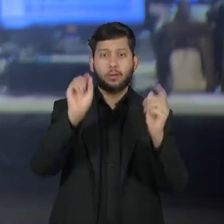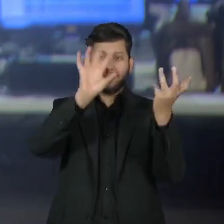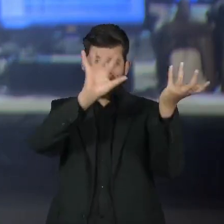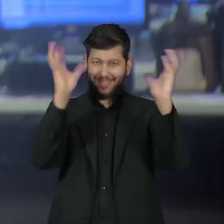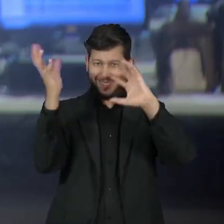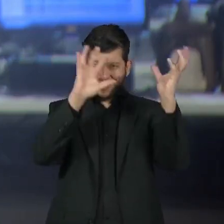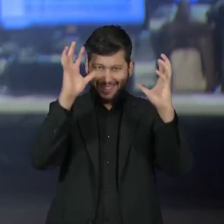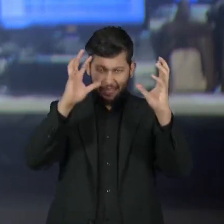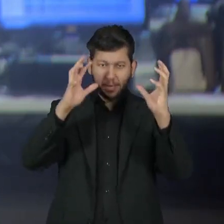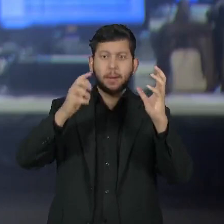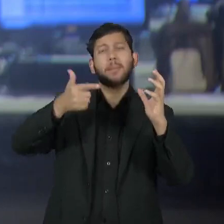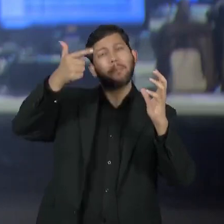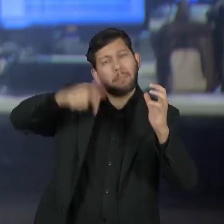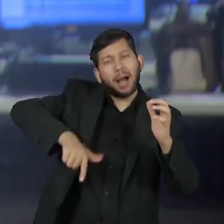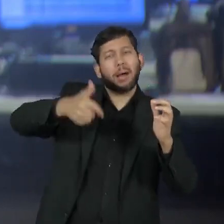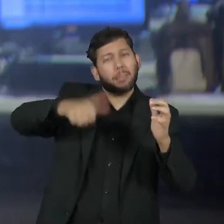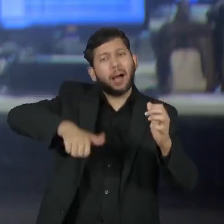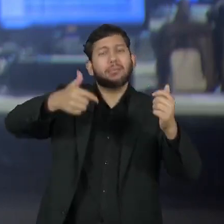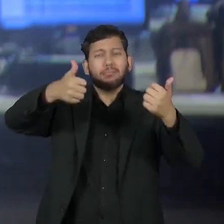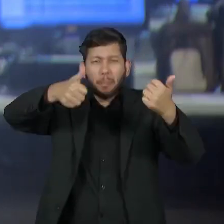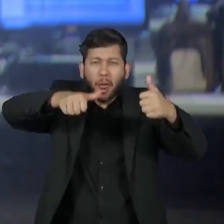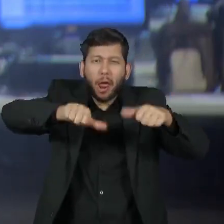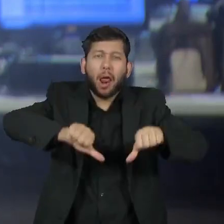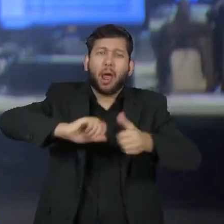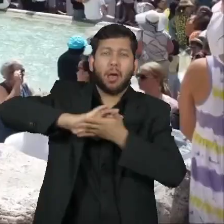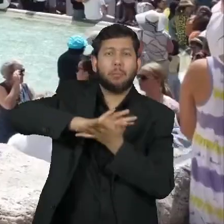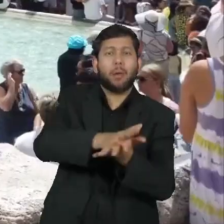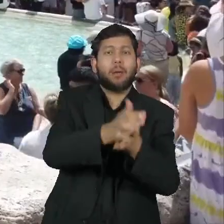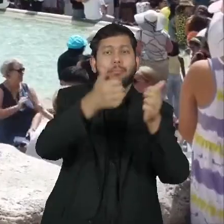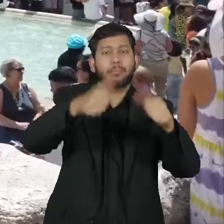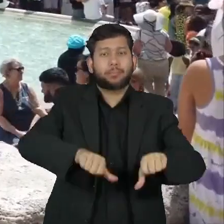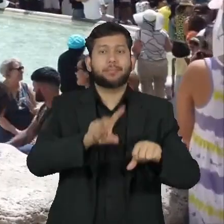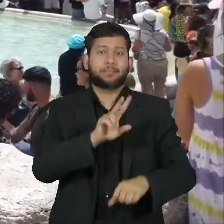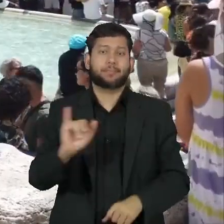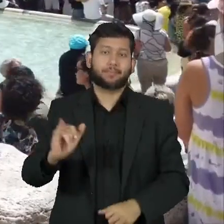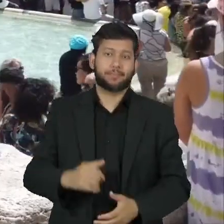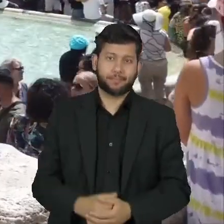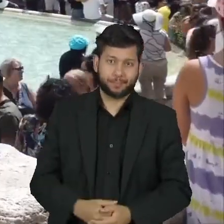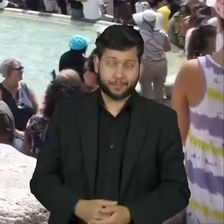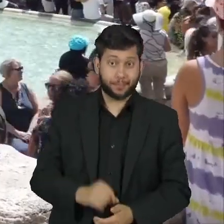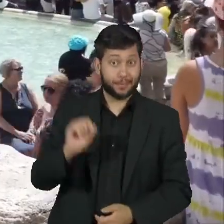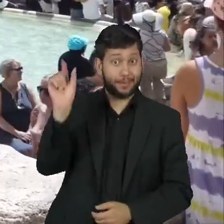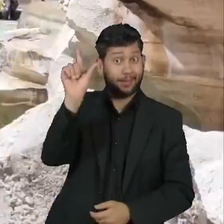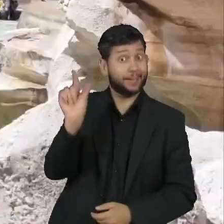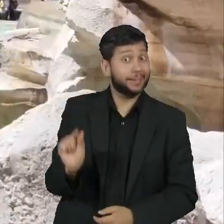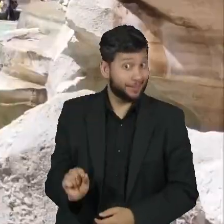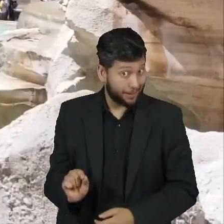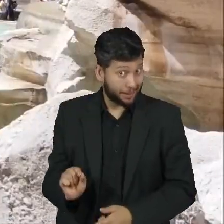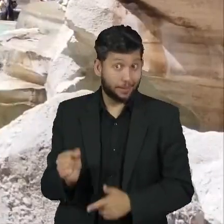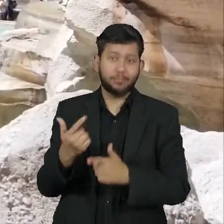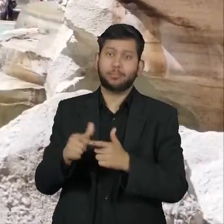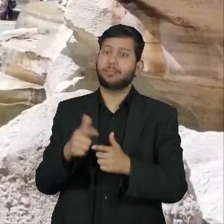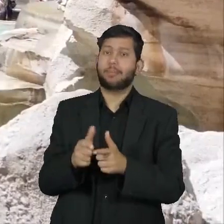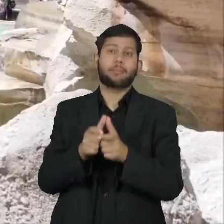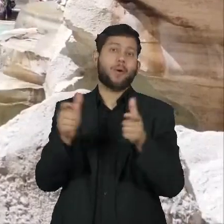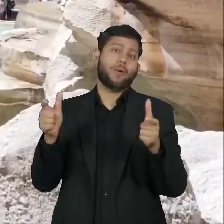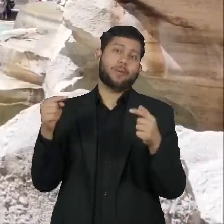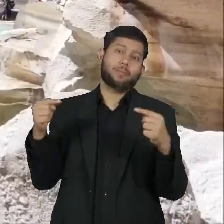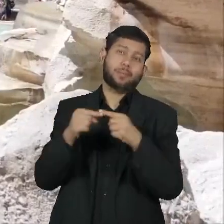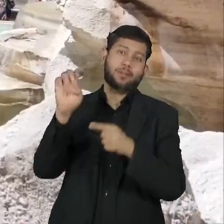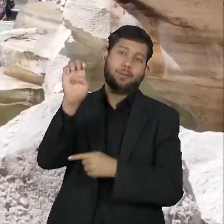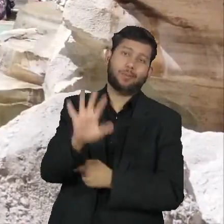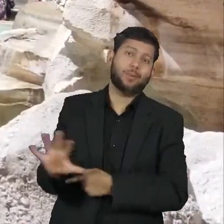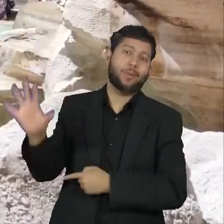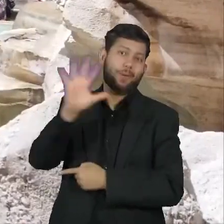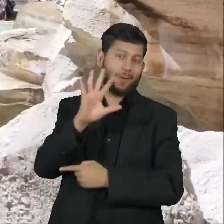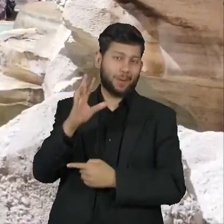climáticos sejam cada vez mais perigosos e destrutivos a Itália está entre os países da Europa que